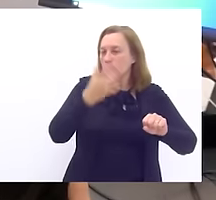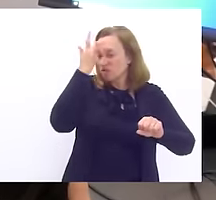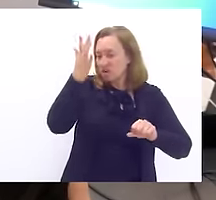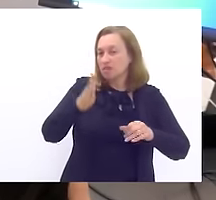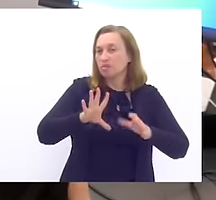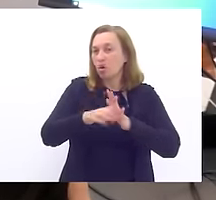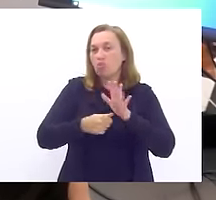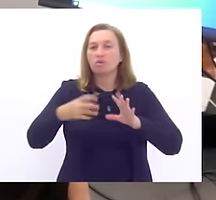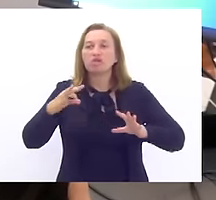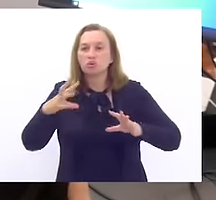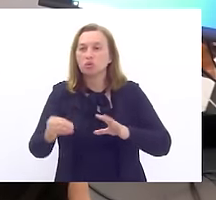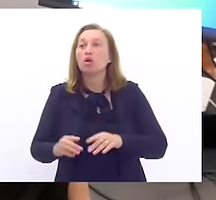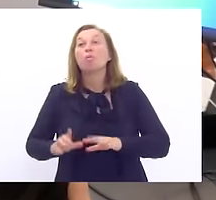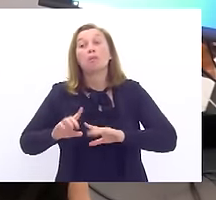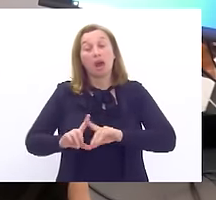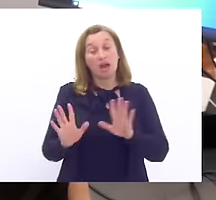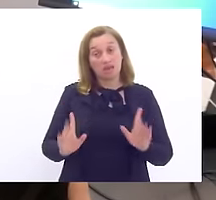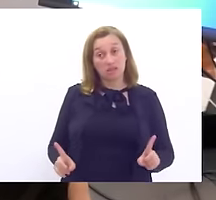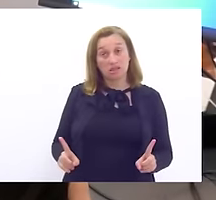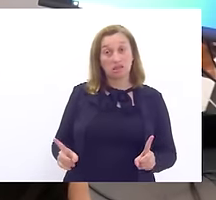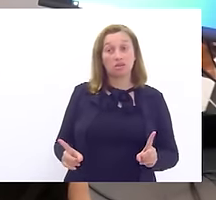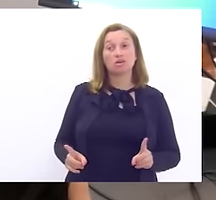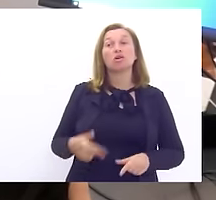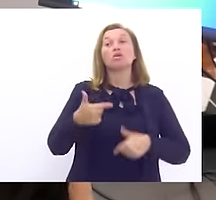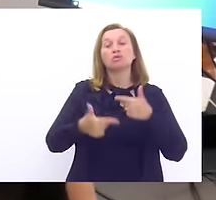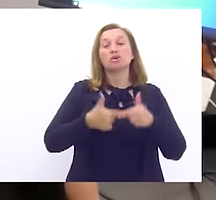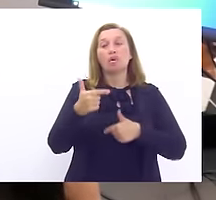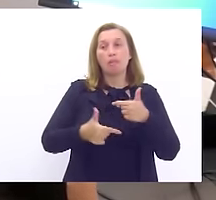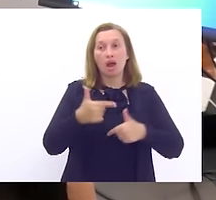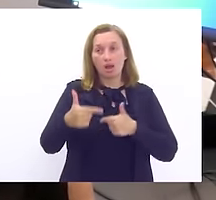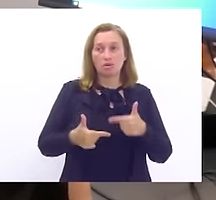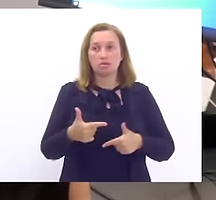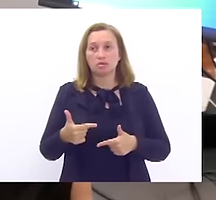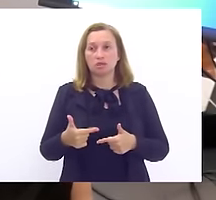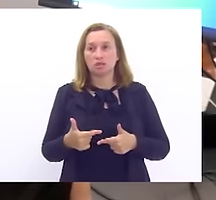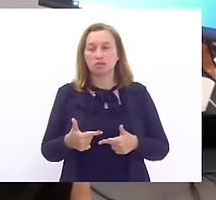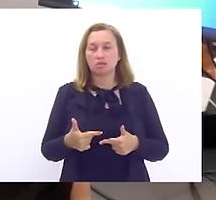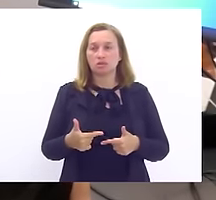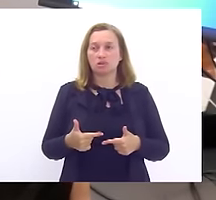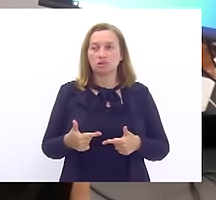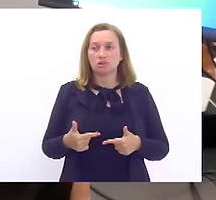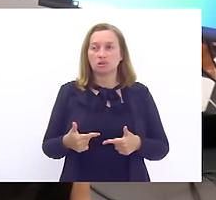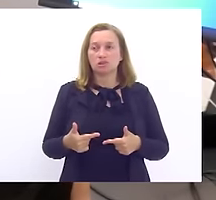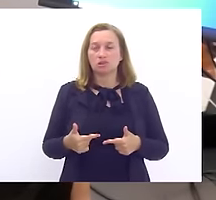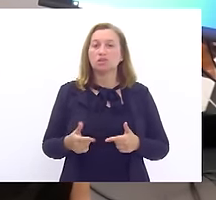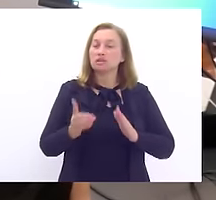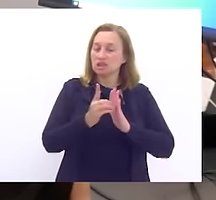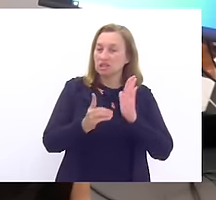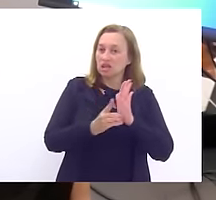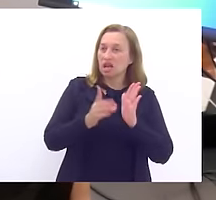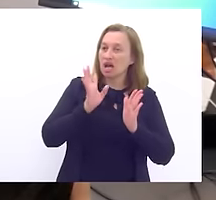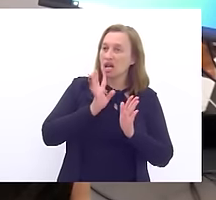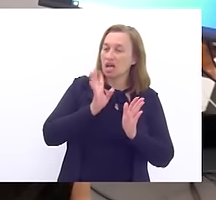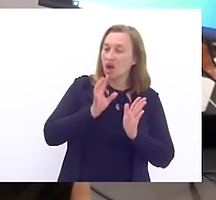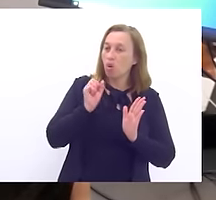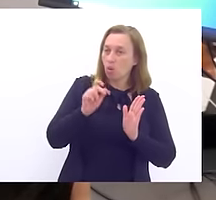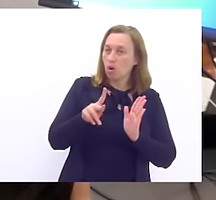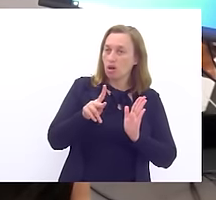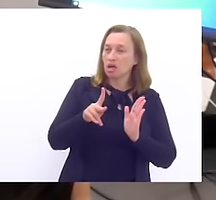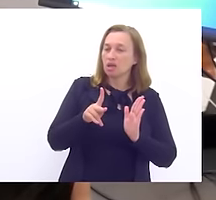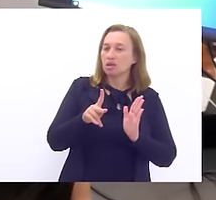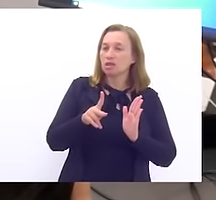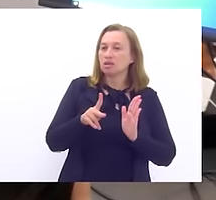homicídio para tudo porém as operações que eram do Detran do Detran legal né antes de legal